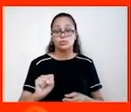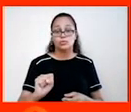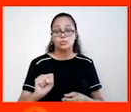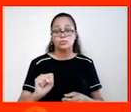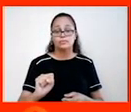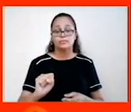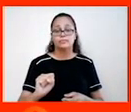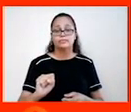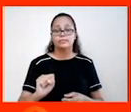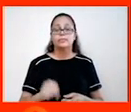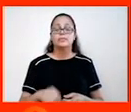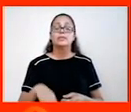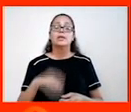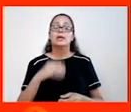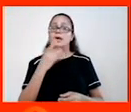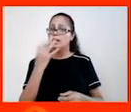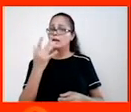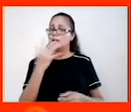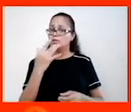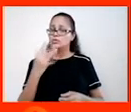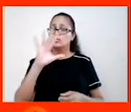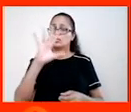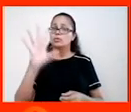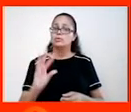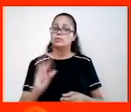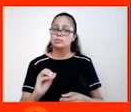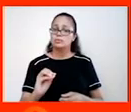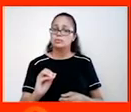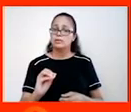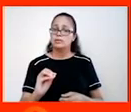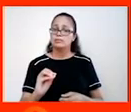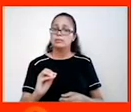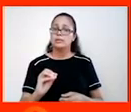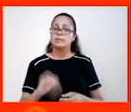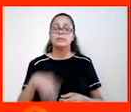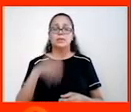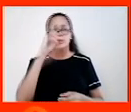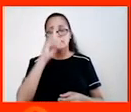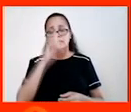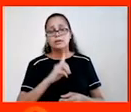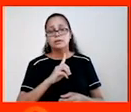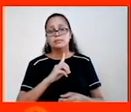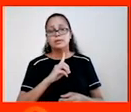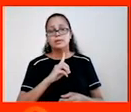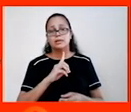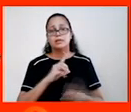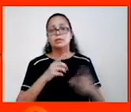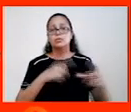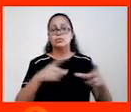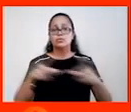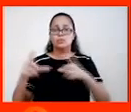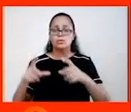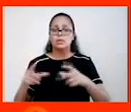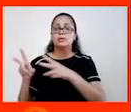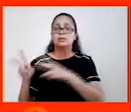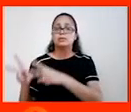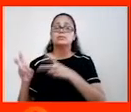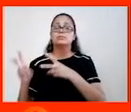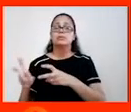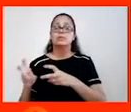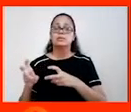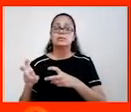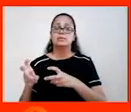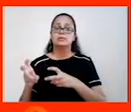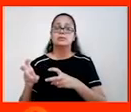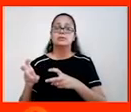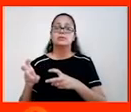blocos exploratórios, na cor roxa a área de reservas de pré-sal, na cor amarela os campos de exploração,